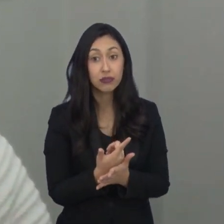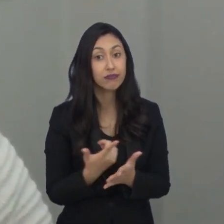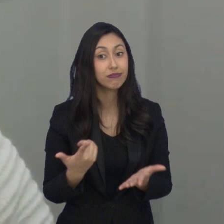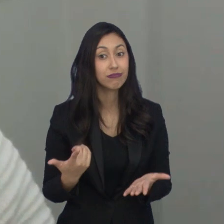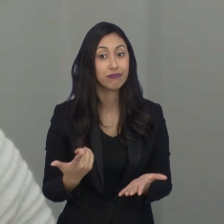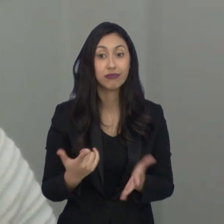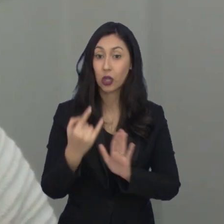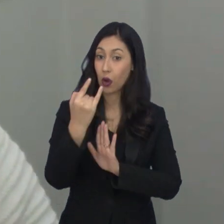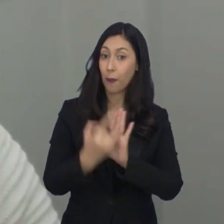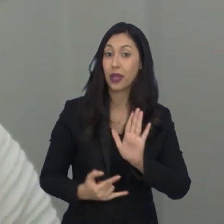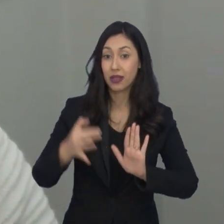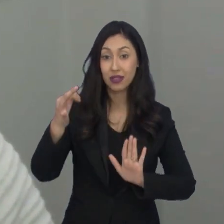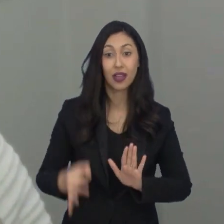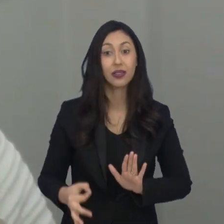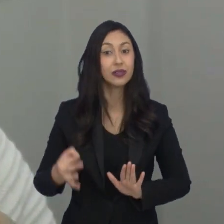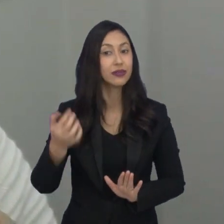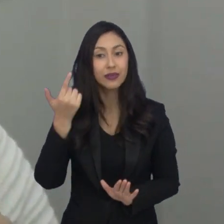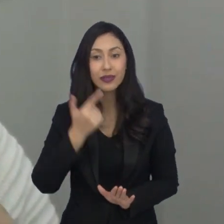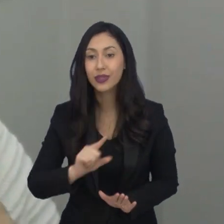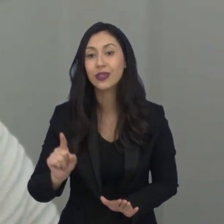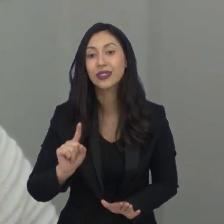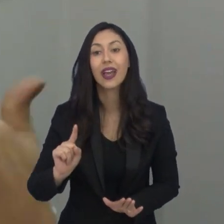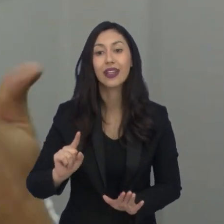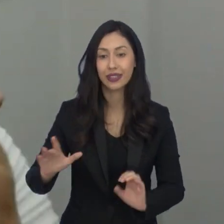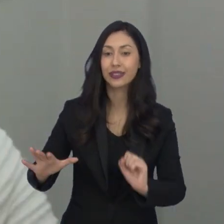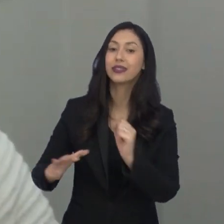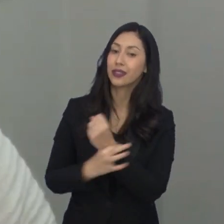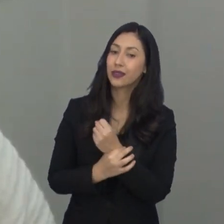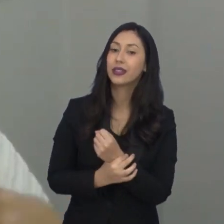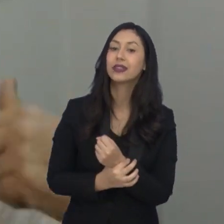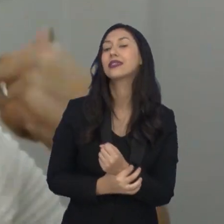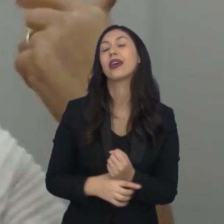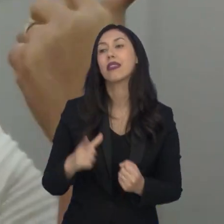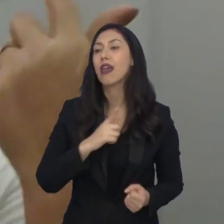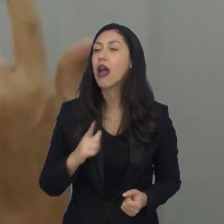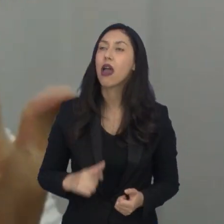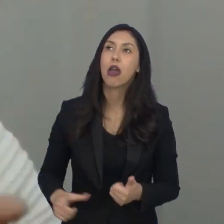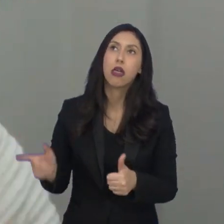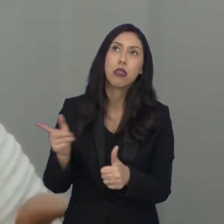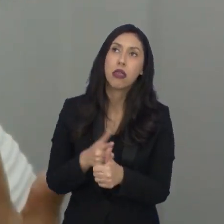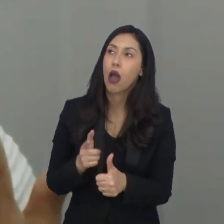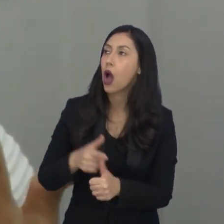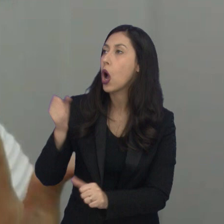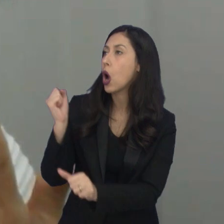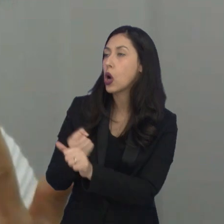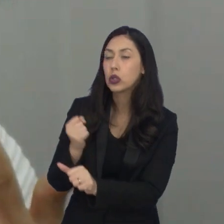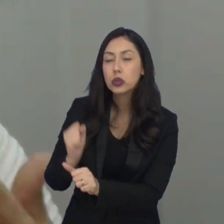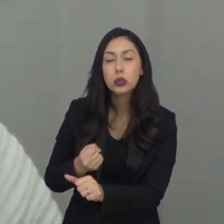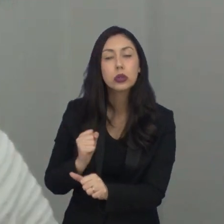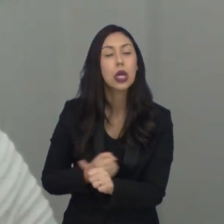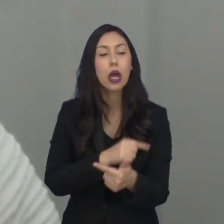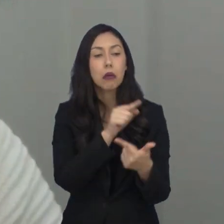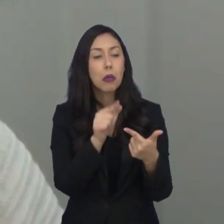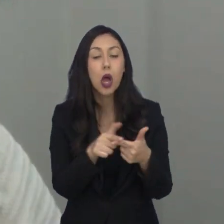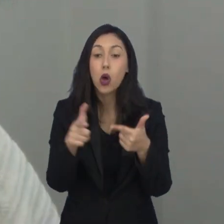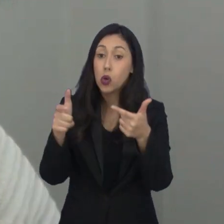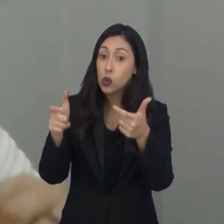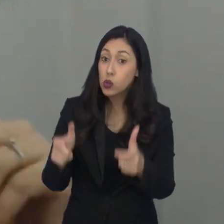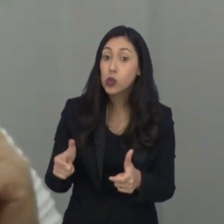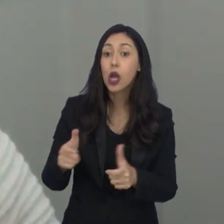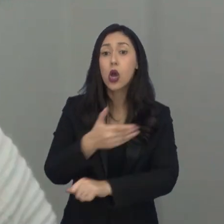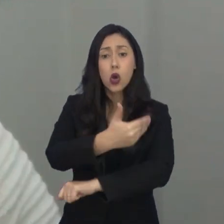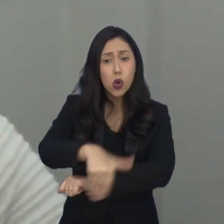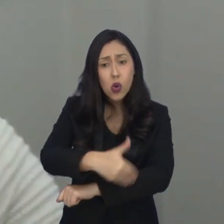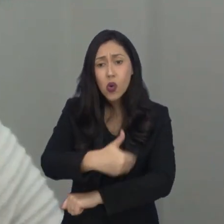ela tem uma segurança muito maior. Segurança na construção, segurança de estar num lugar que vai ter